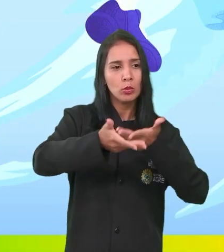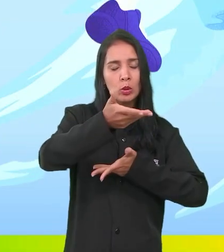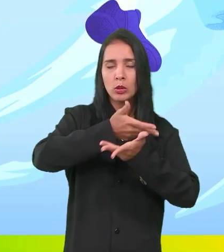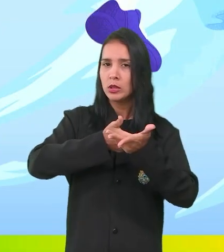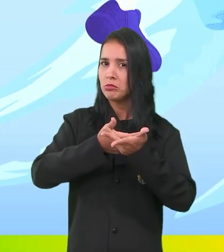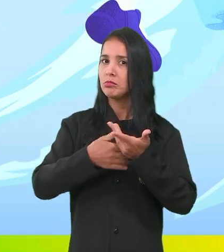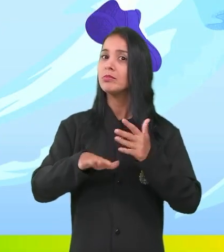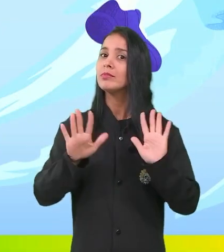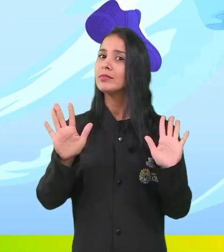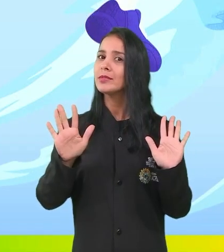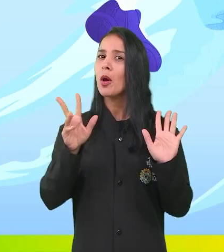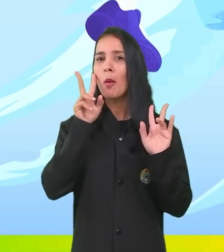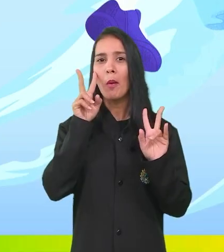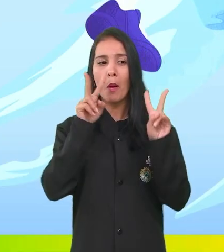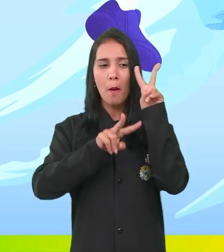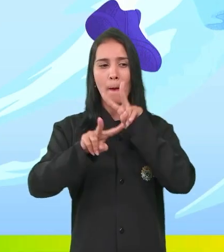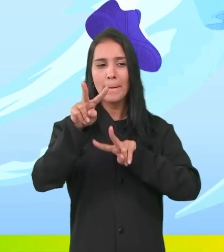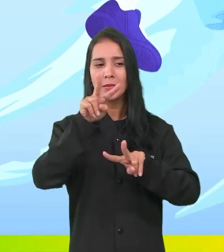observou que